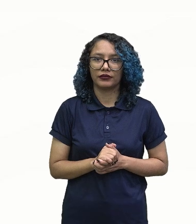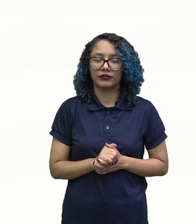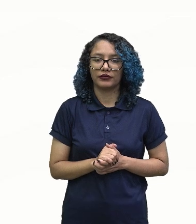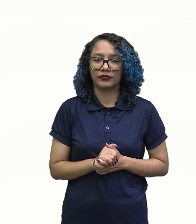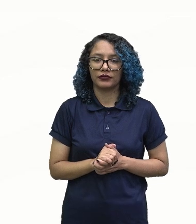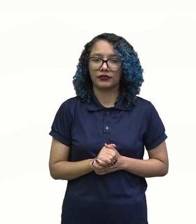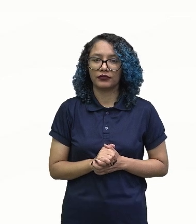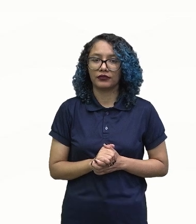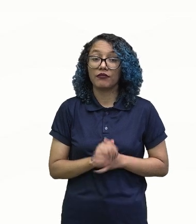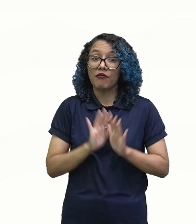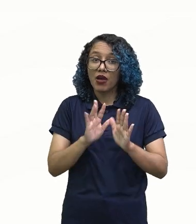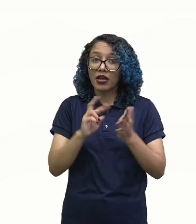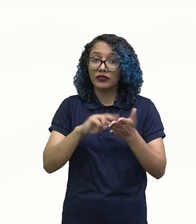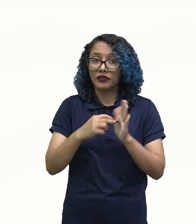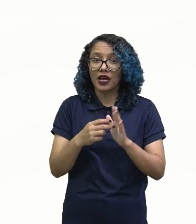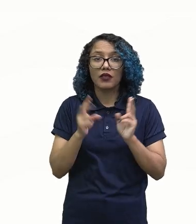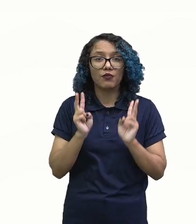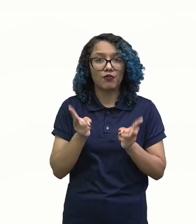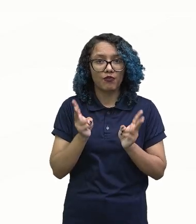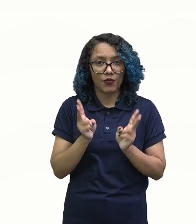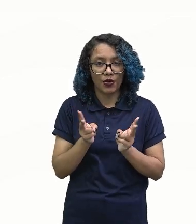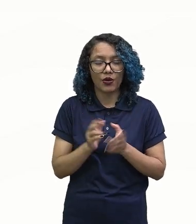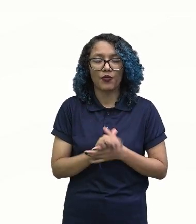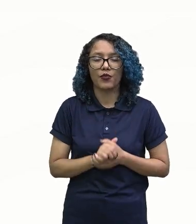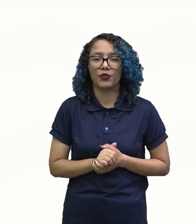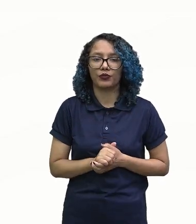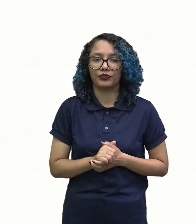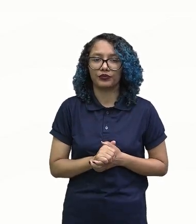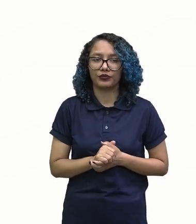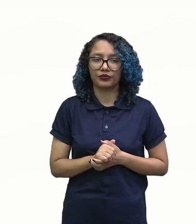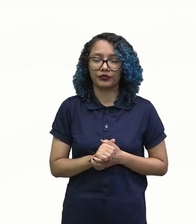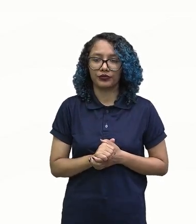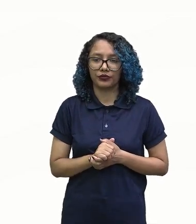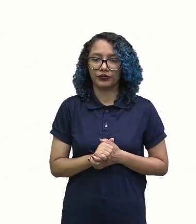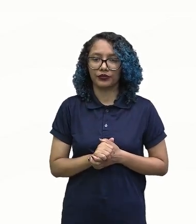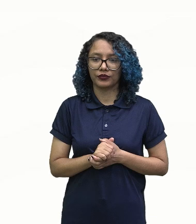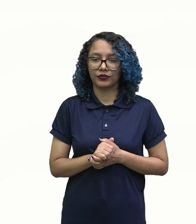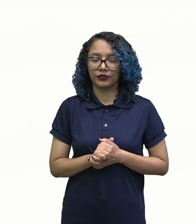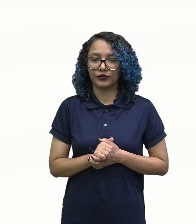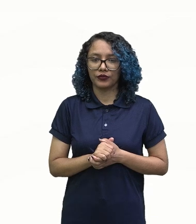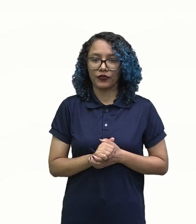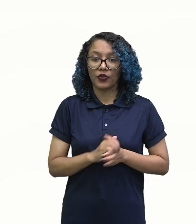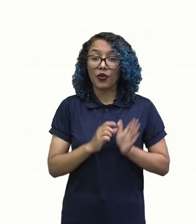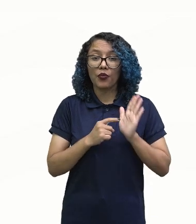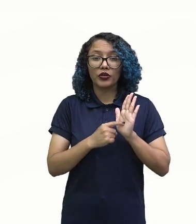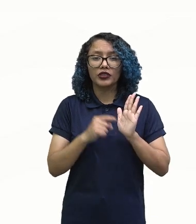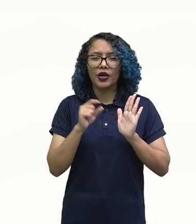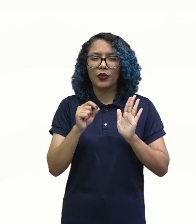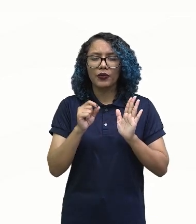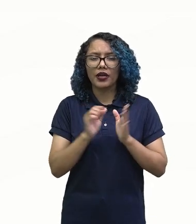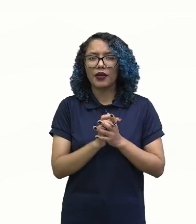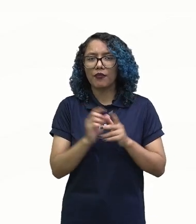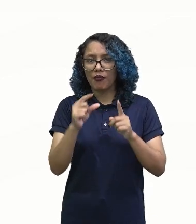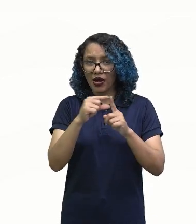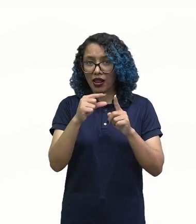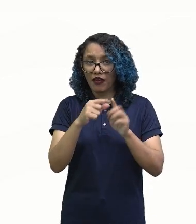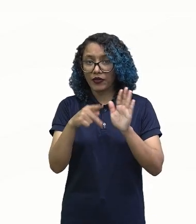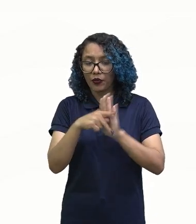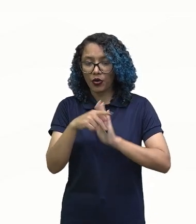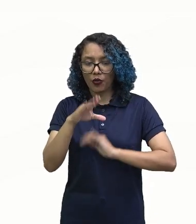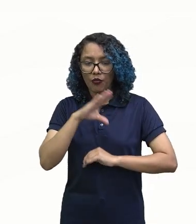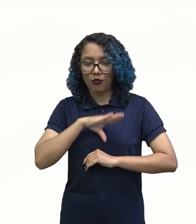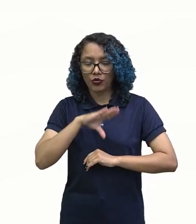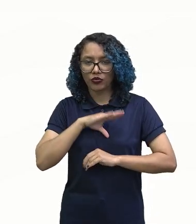dele continua o mesmo. Então, para mostrar para vocês que várias palavras da nossa língua, elas